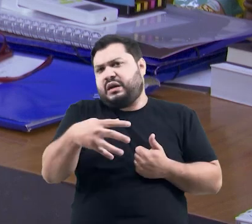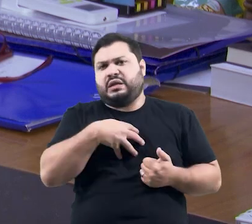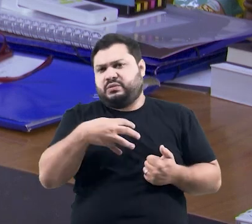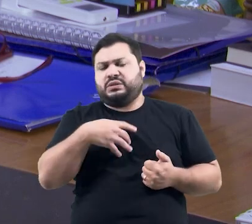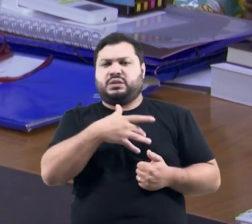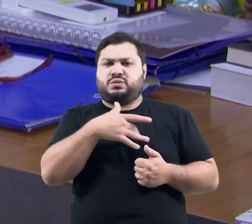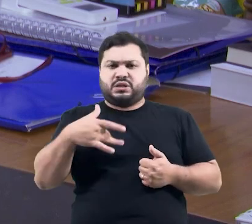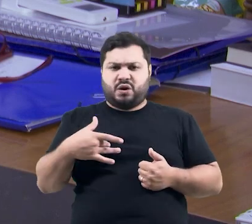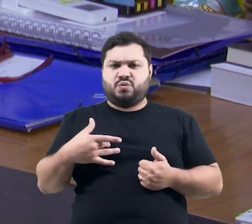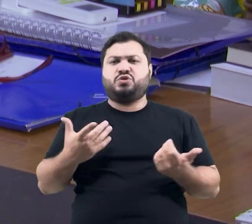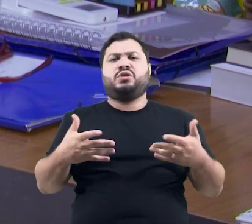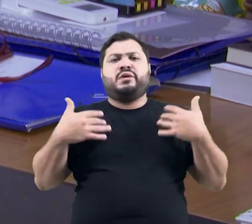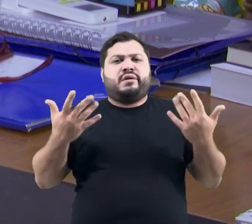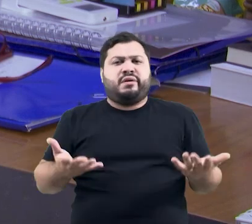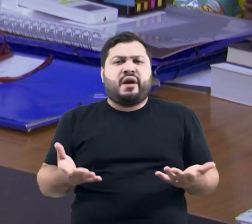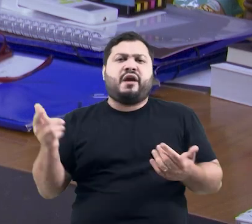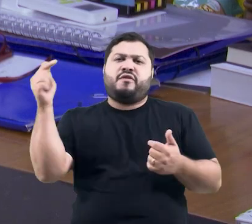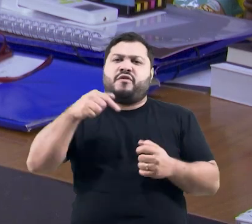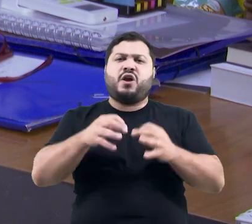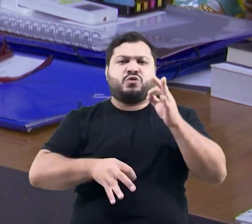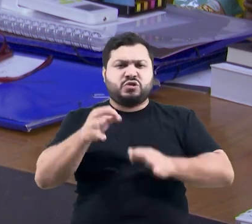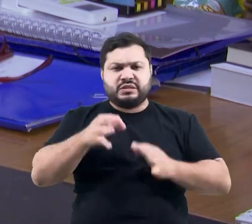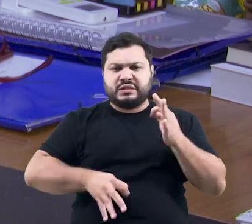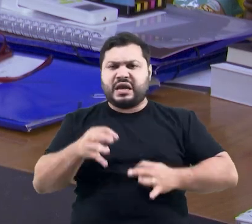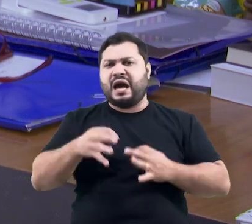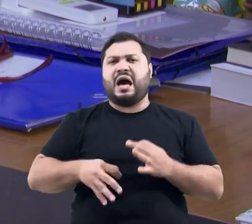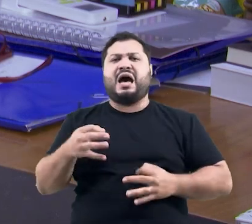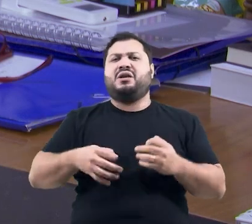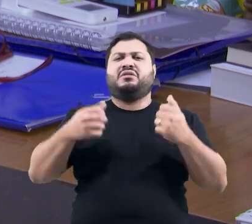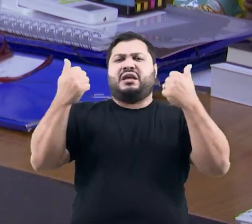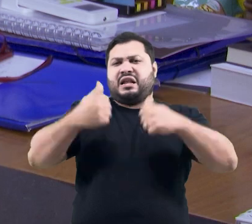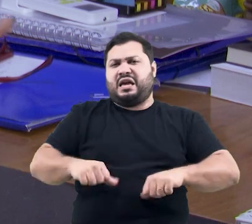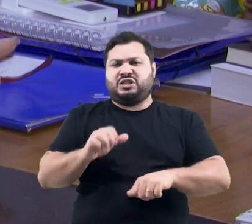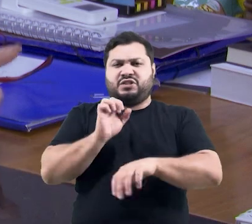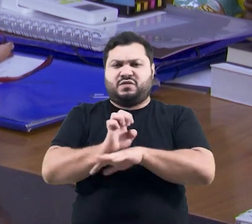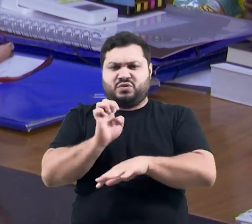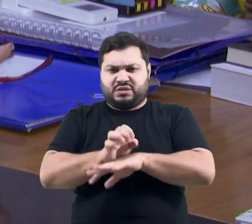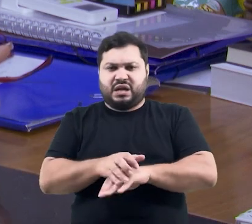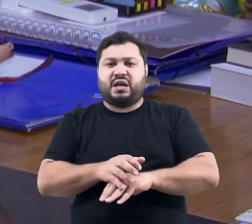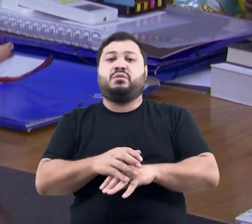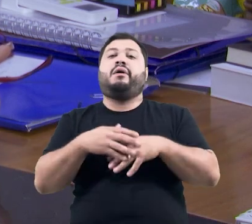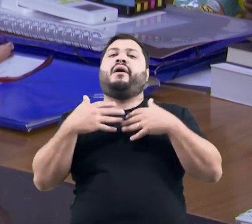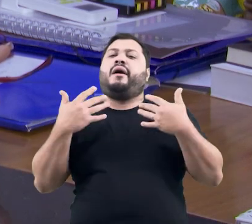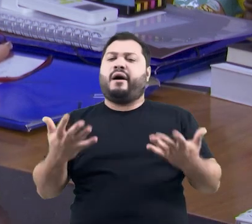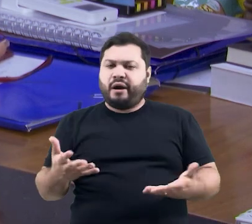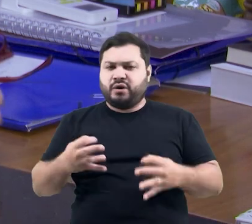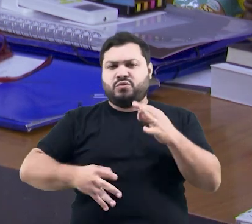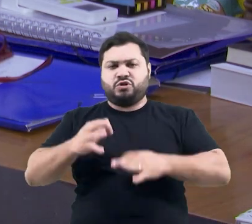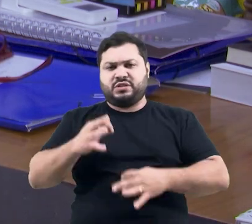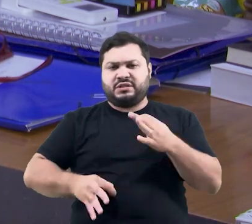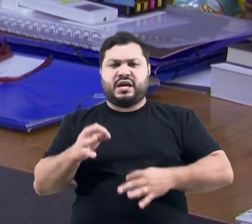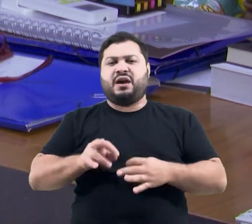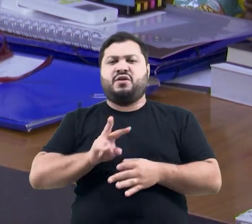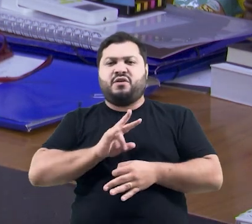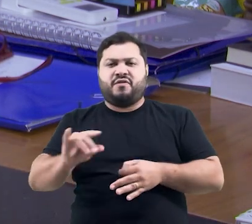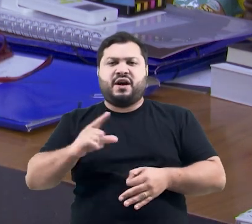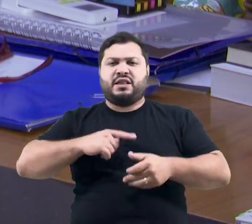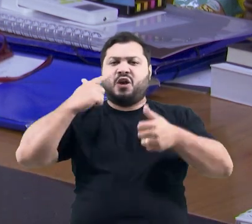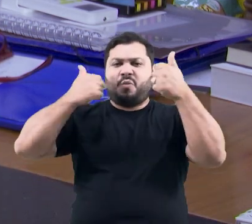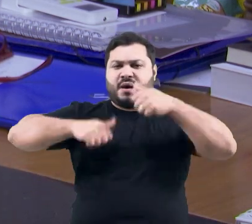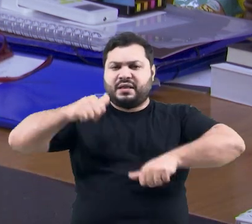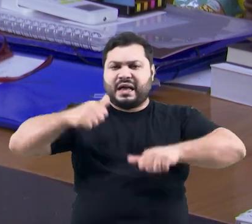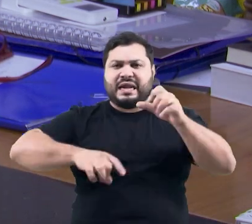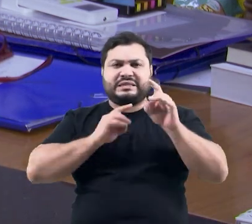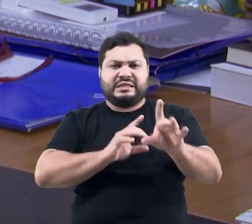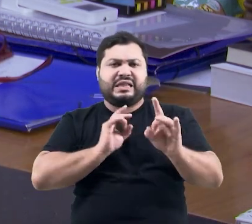os melhores para aquela situação de saúde, e aí ele vem ao judiciário face à negativa do Estado. Aí o judiciário vai